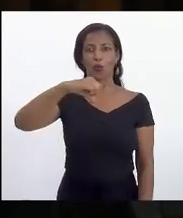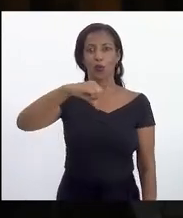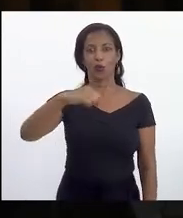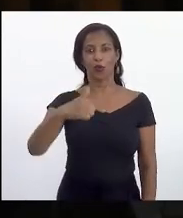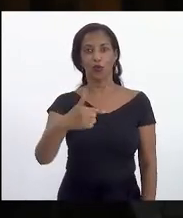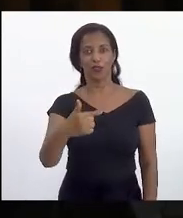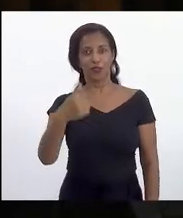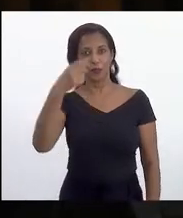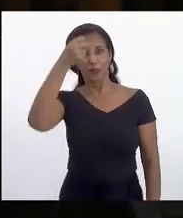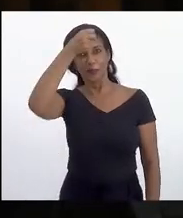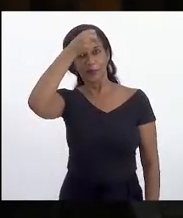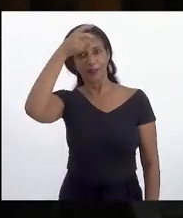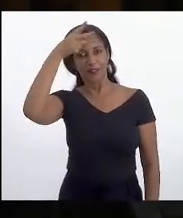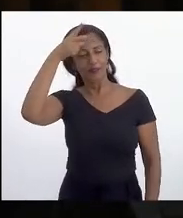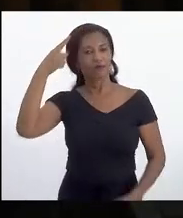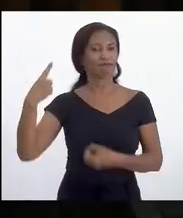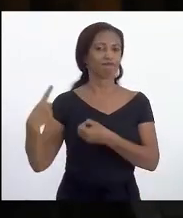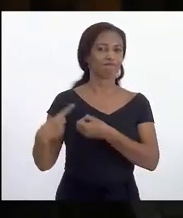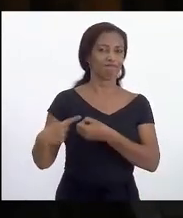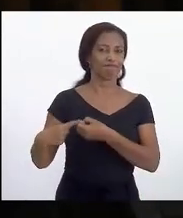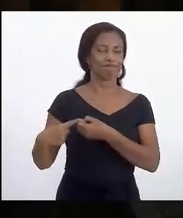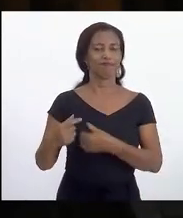92 municípios